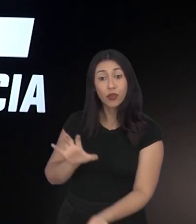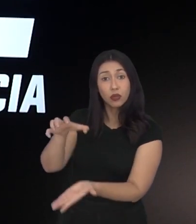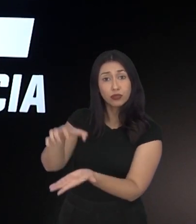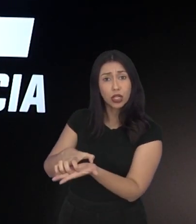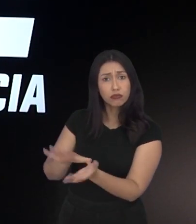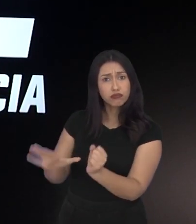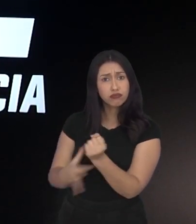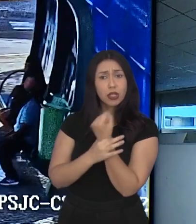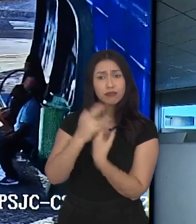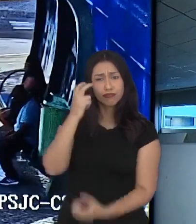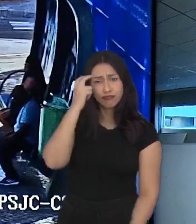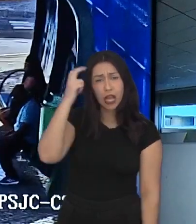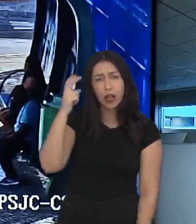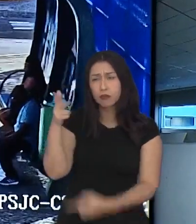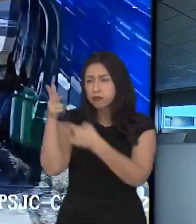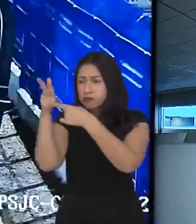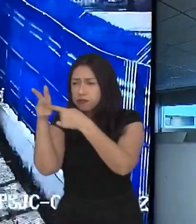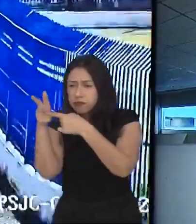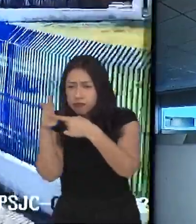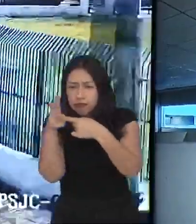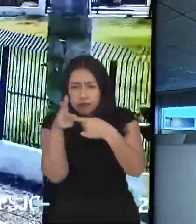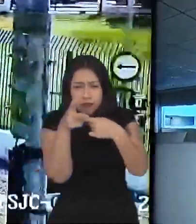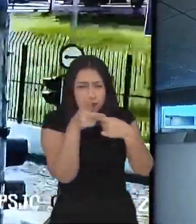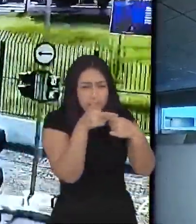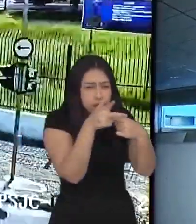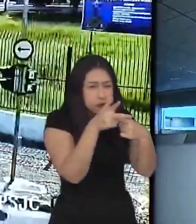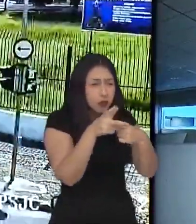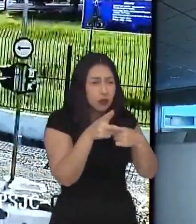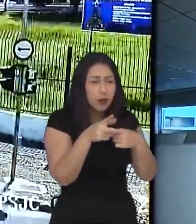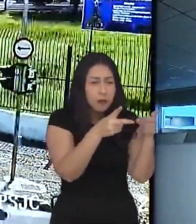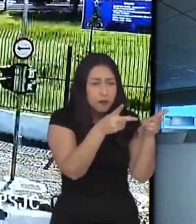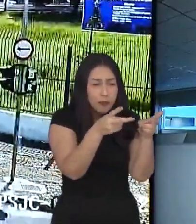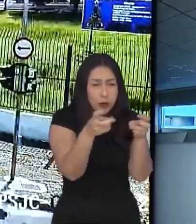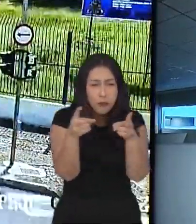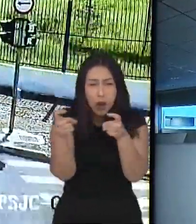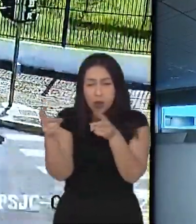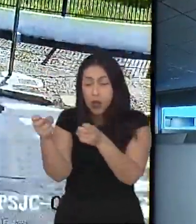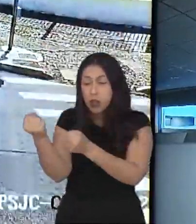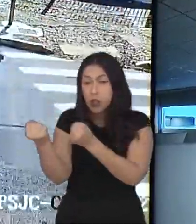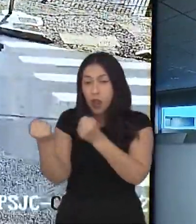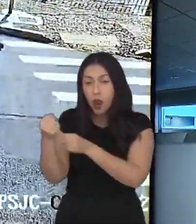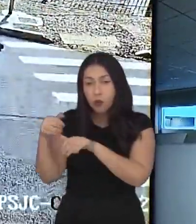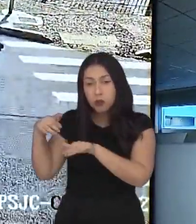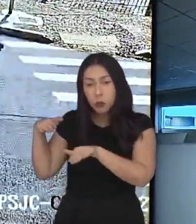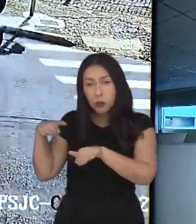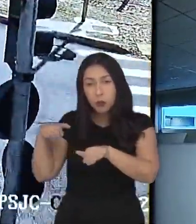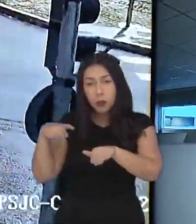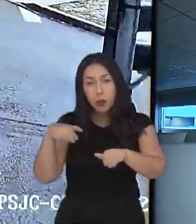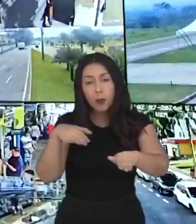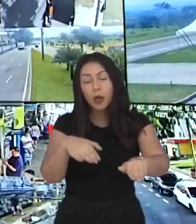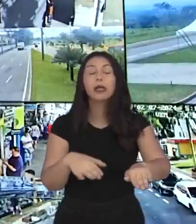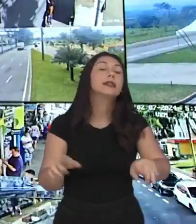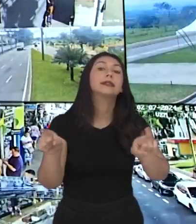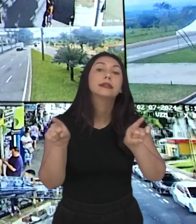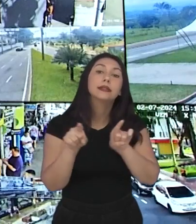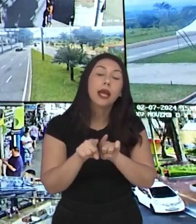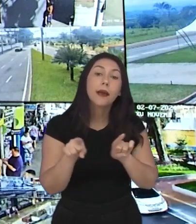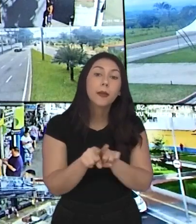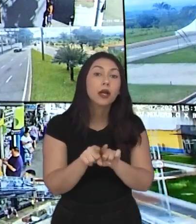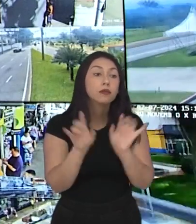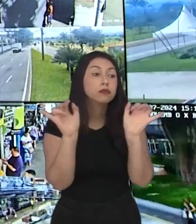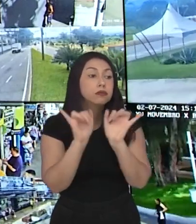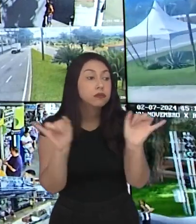endividada, ela começa a ter realmente uma dificuldade de ter acesso ao crédito. Isso faz com que ela tenha dificuldade, né, de pagar as contas básicas, pagar